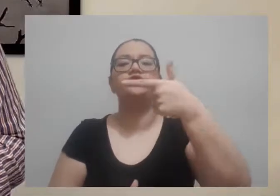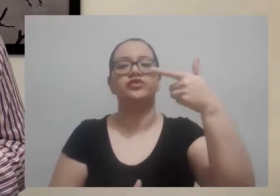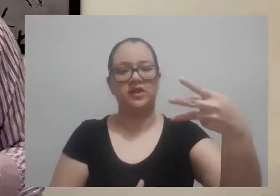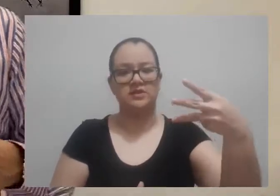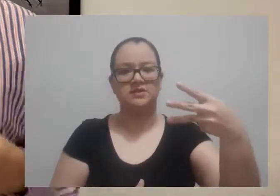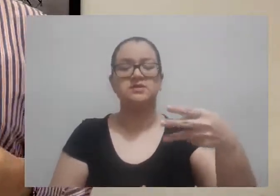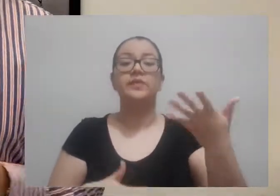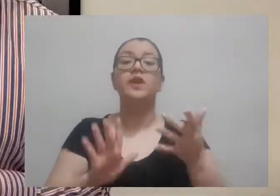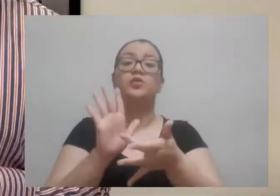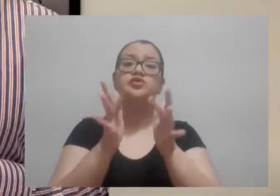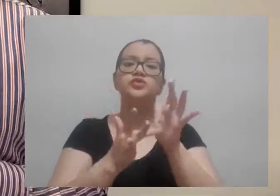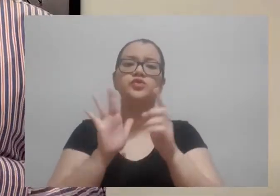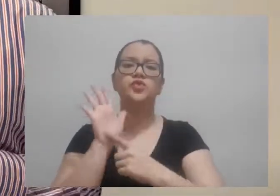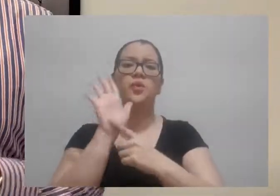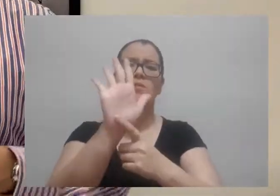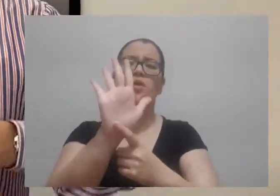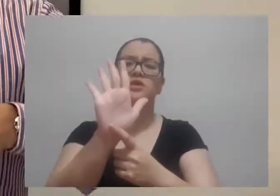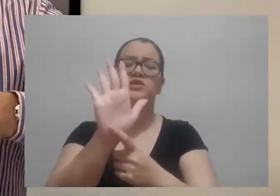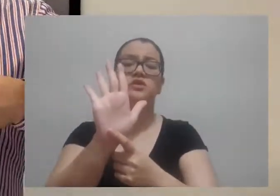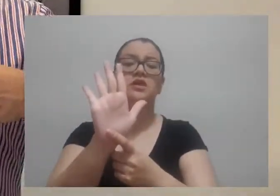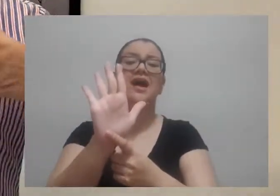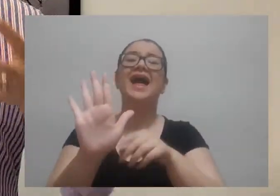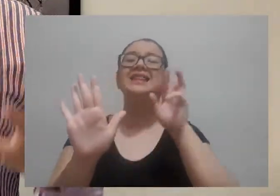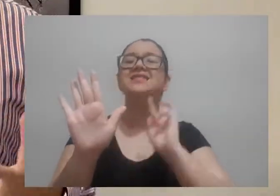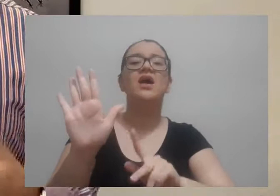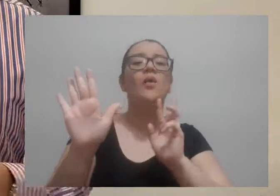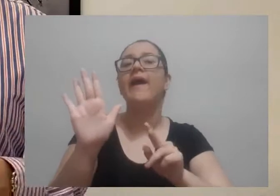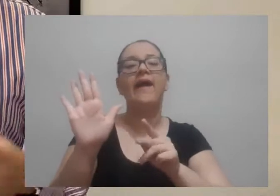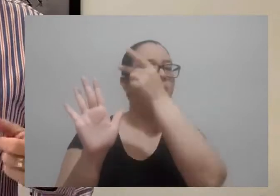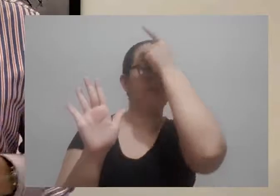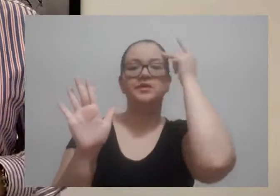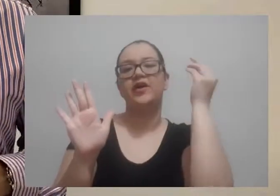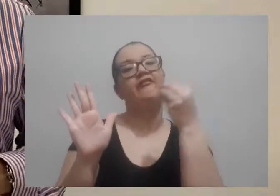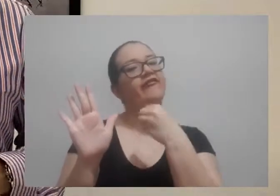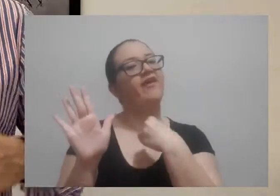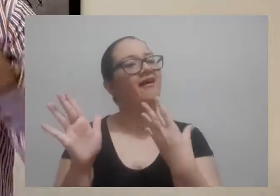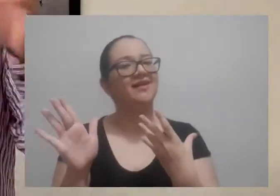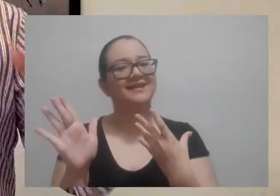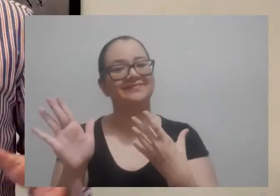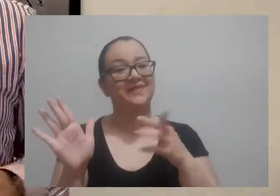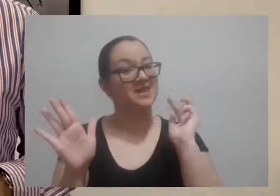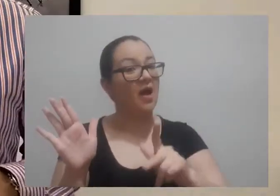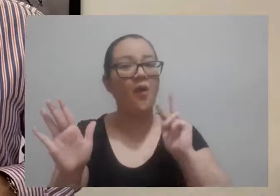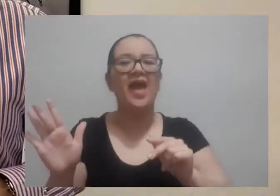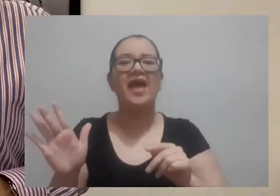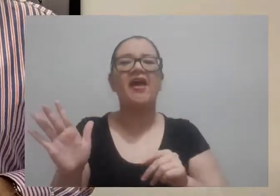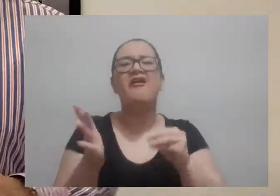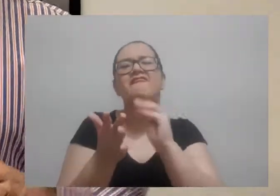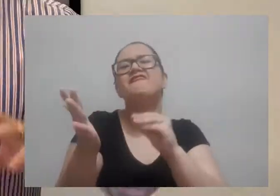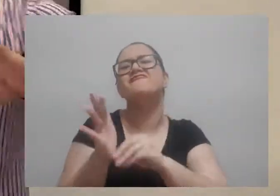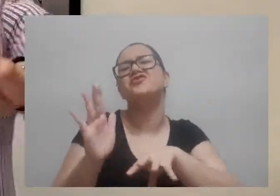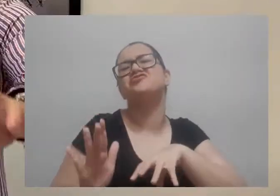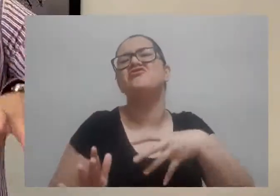nós não faz referência a uma pessoa fraca ou covarde de maneira nenhuma por não oferecer resistência. Pelo